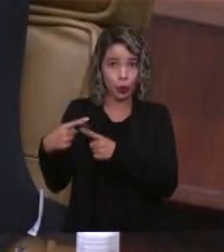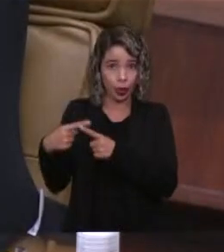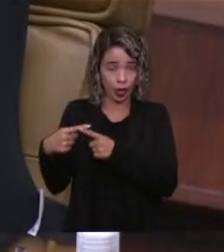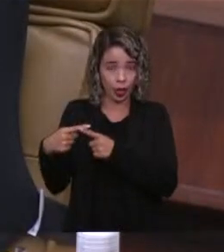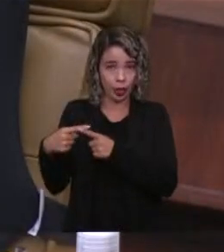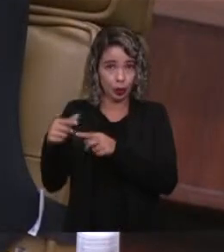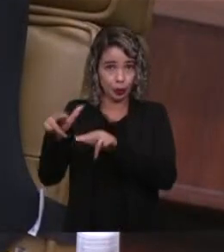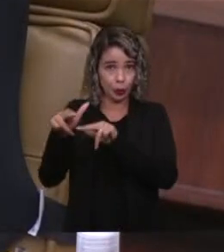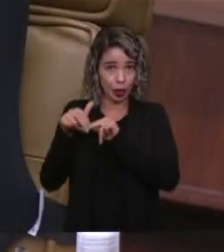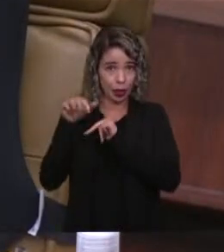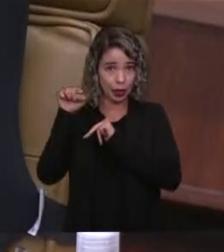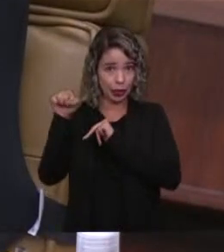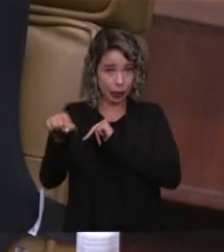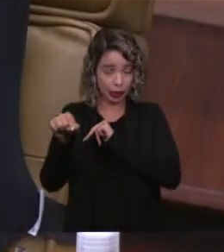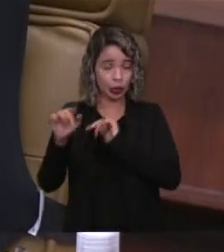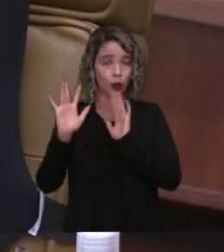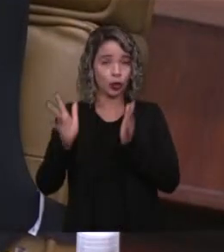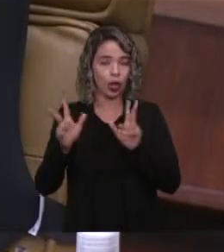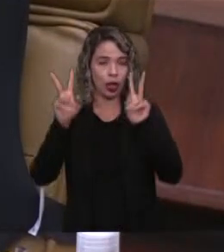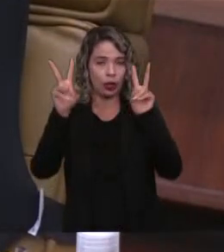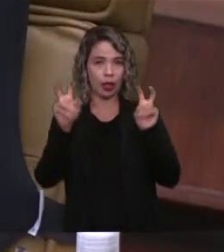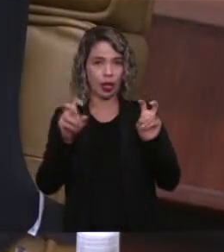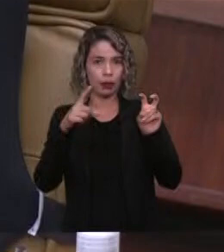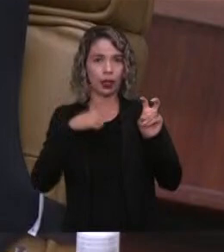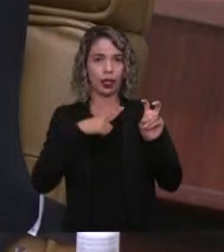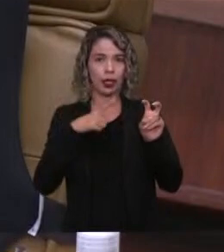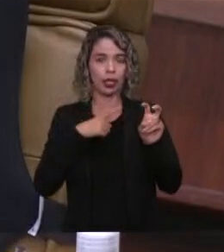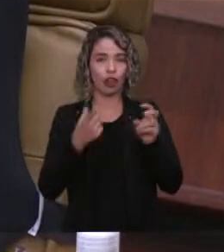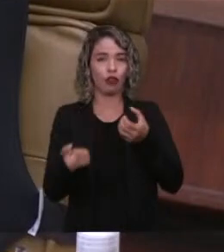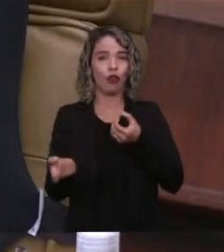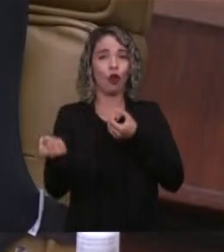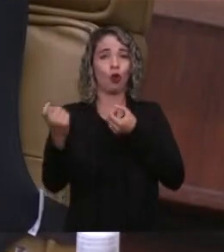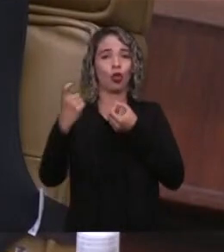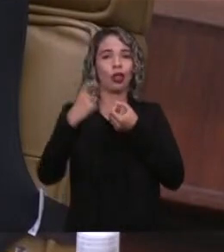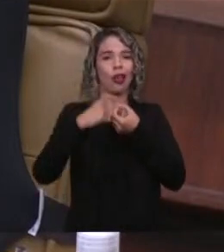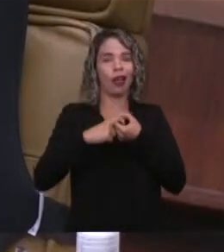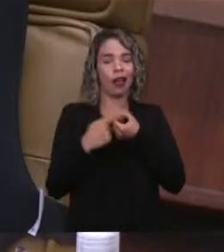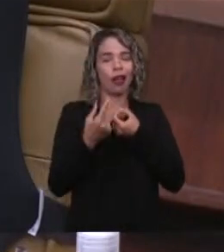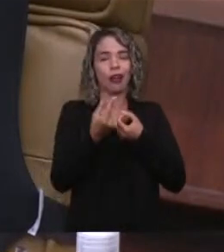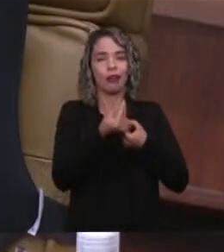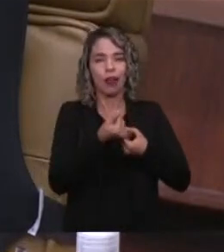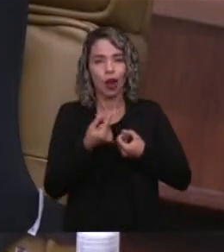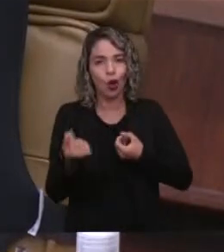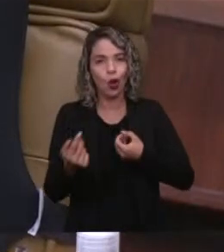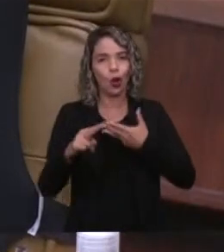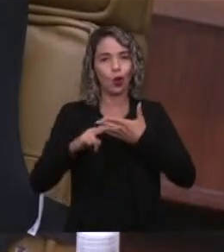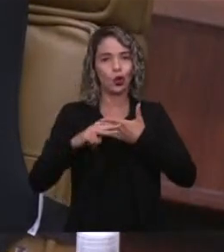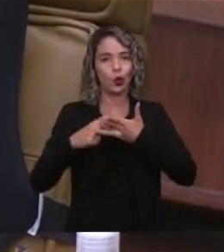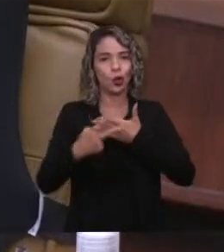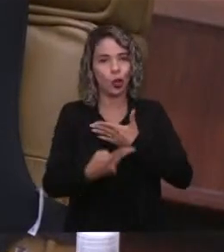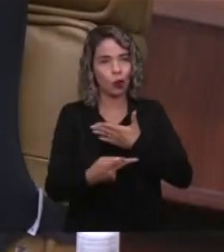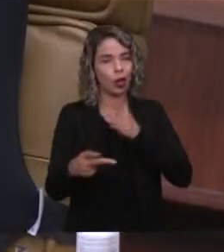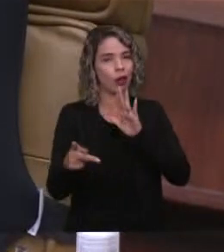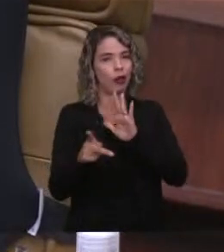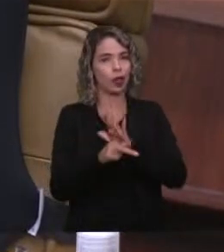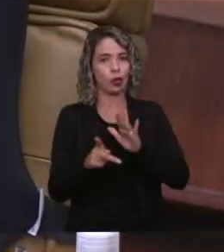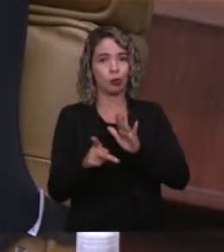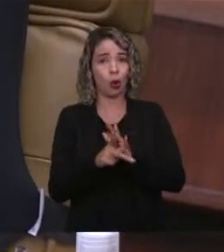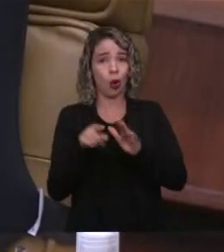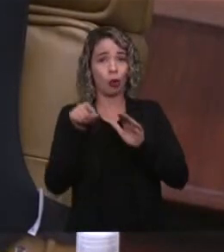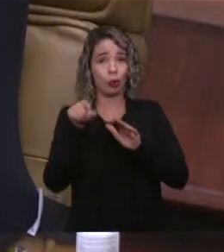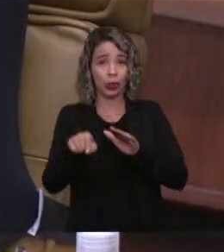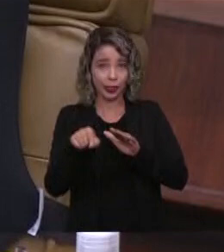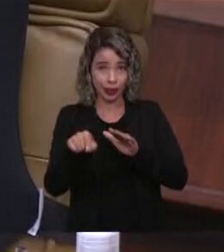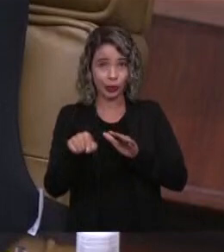função disso, na questão da recuperação de valores, das consequências patrimoniais da causa do